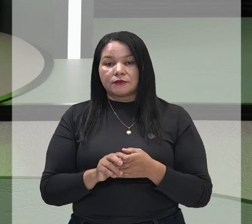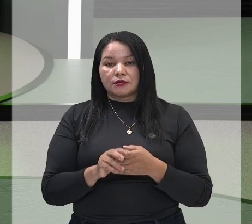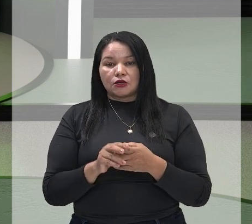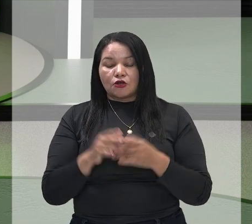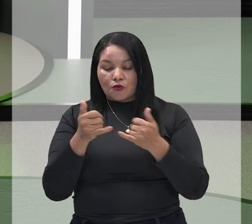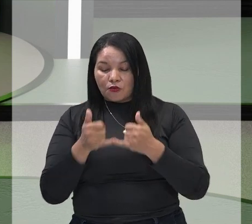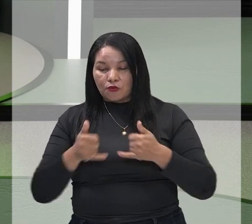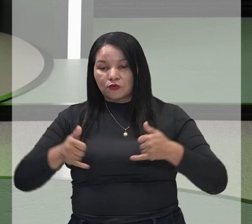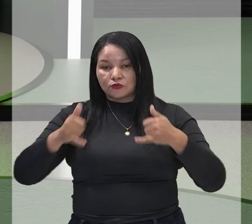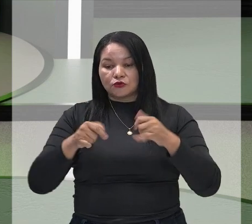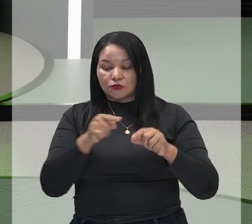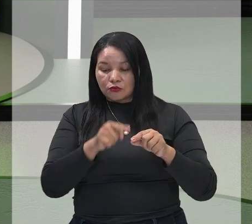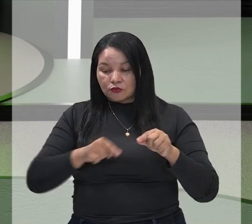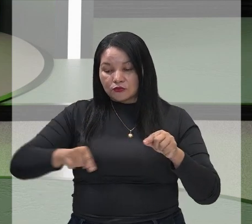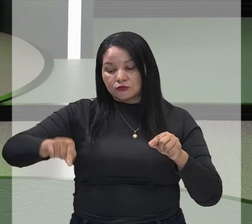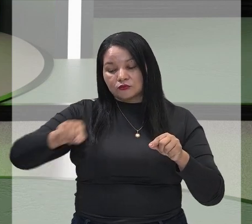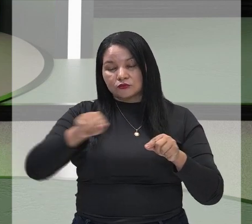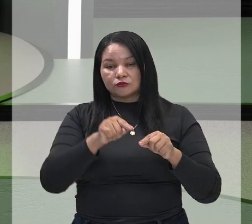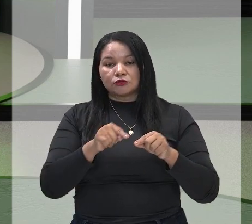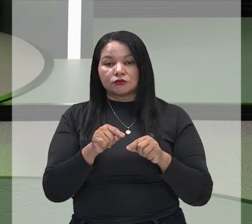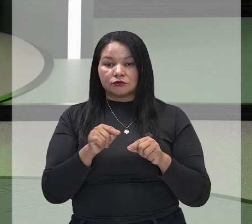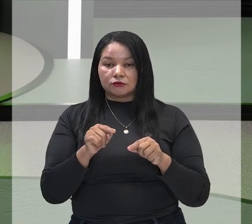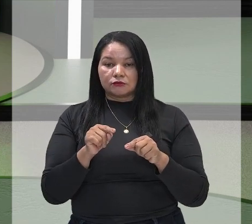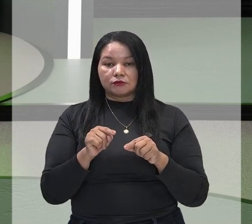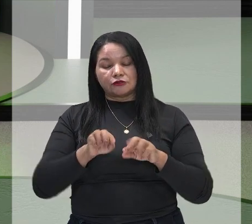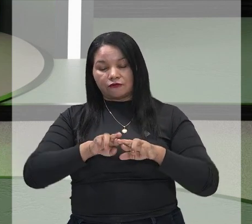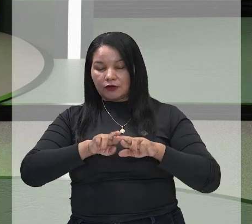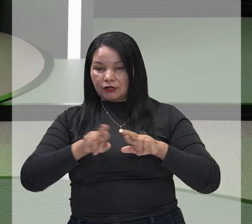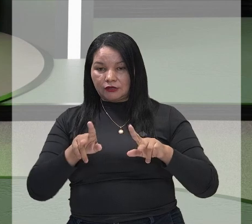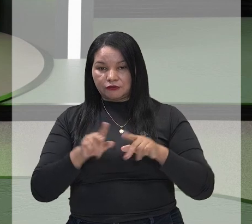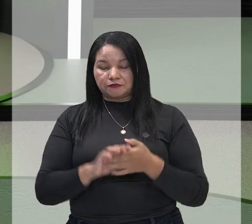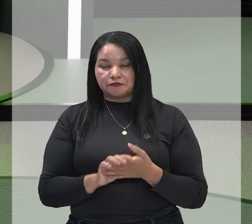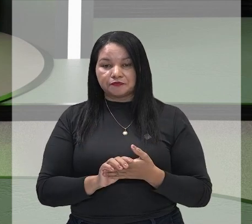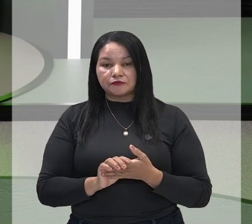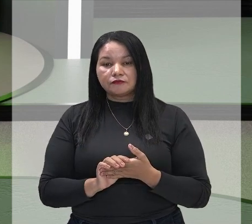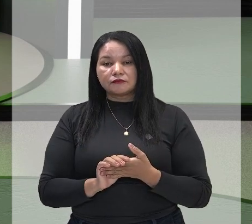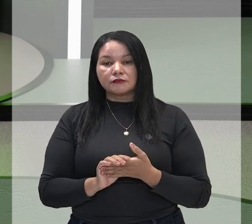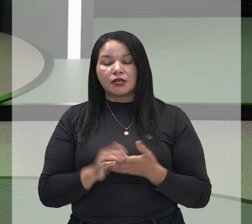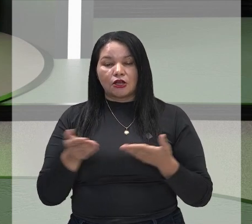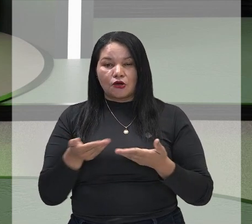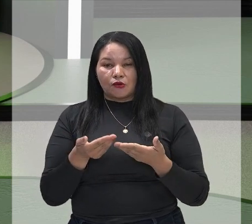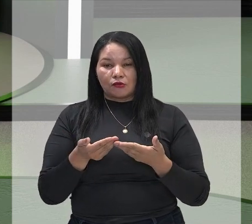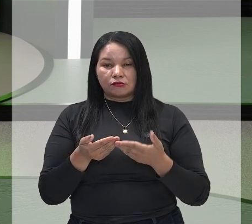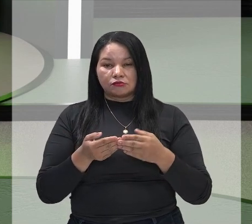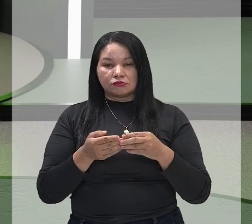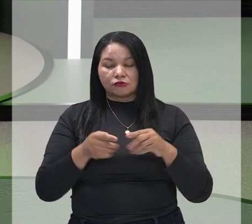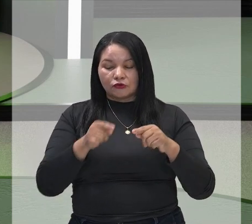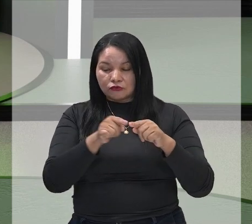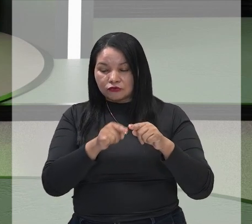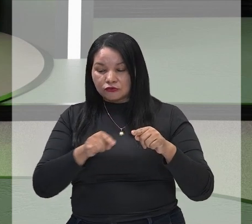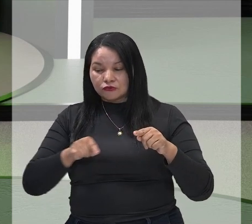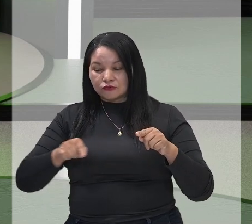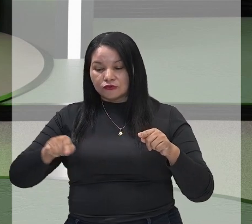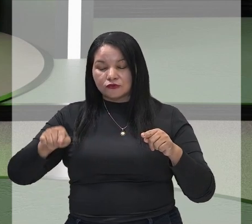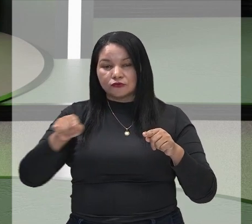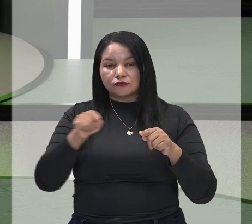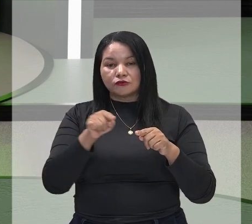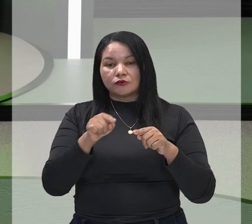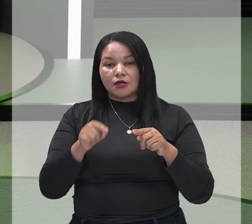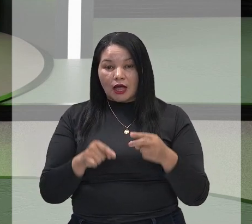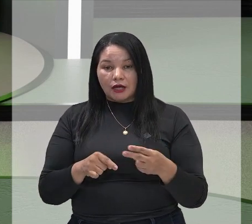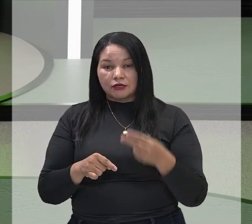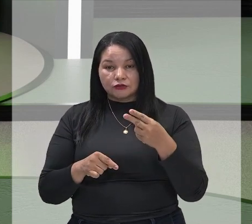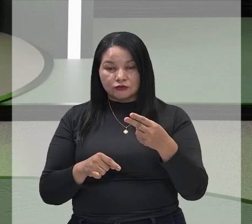corrente contínua, certo? Nesse tipo de circuito em paralelo, mesmo que uma lâmpada queime numa